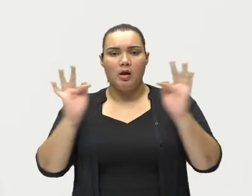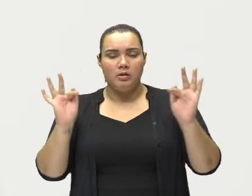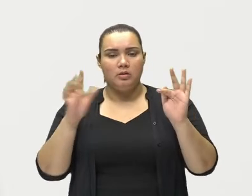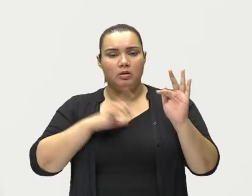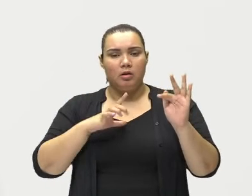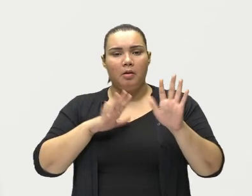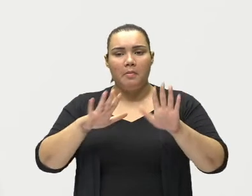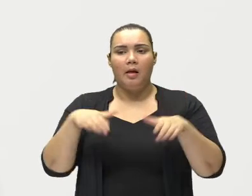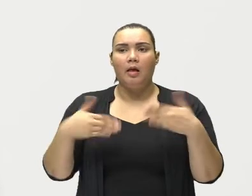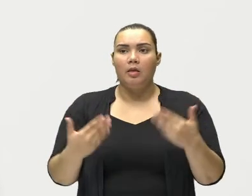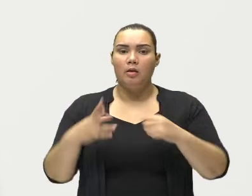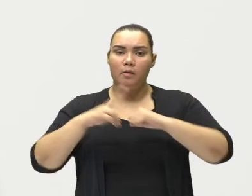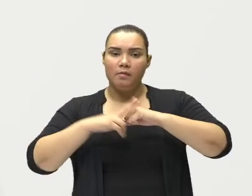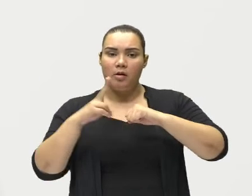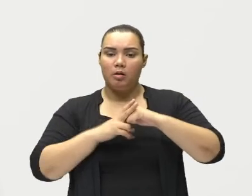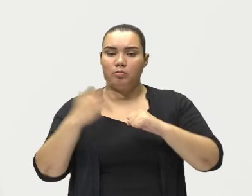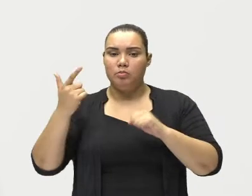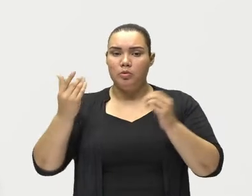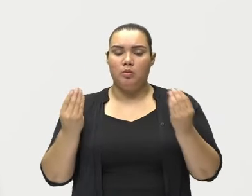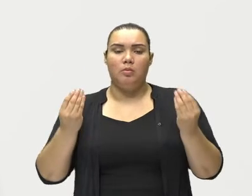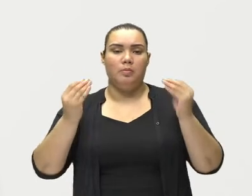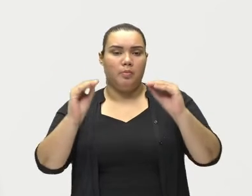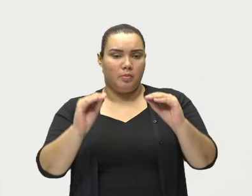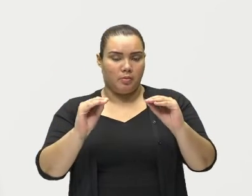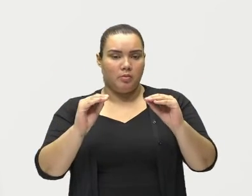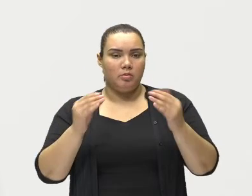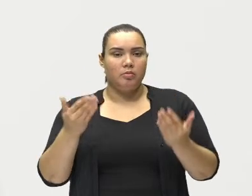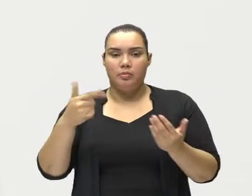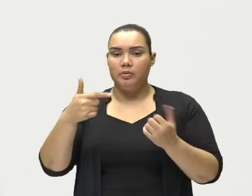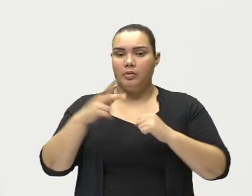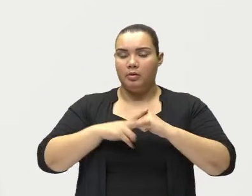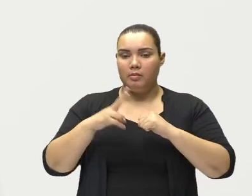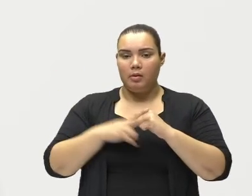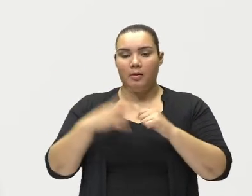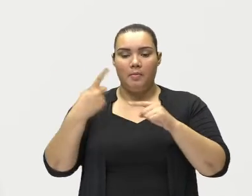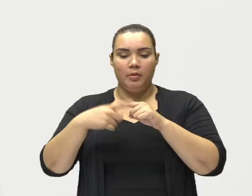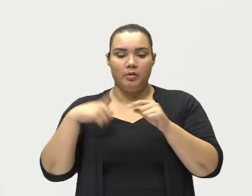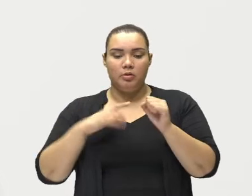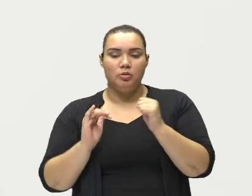mas cadê o verbo daí? Não está o verbo, não tem verbo aí, porque ele está